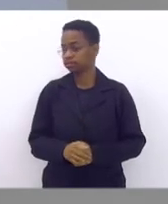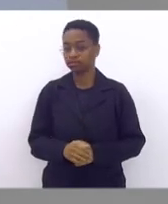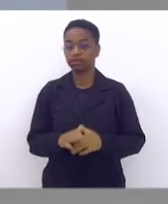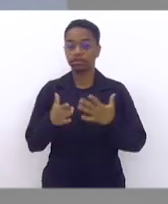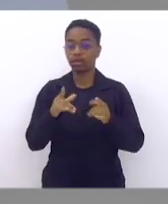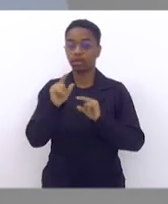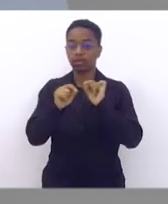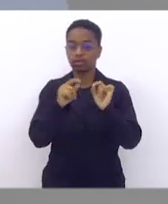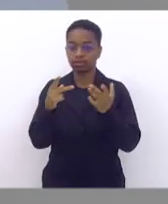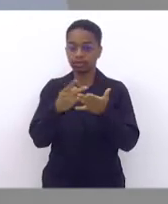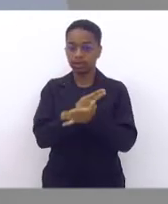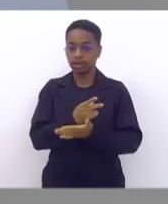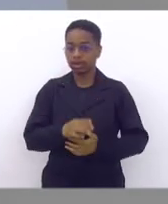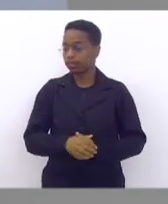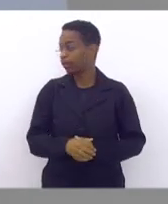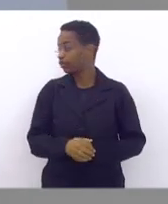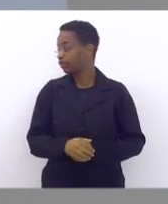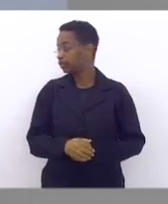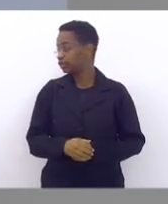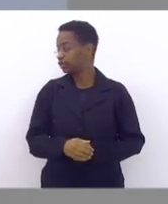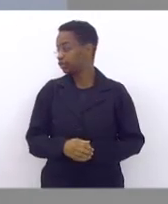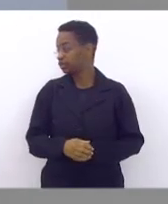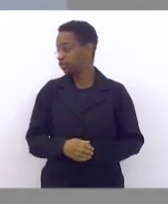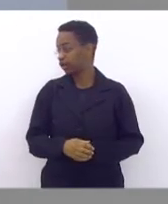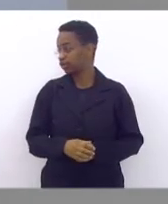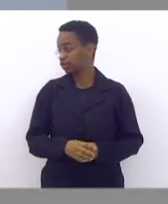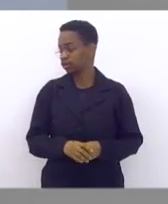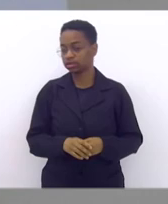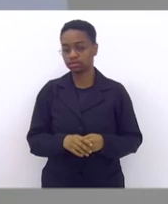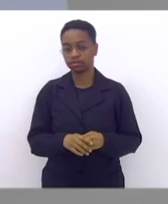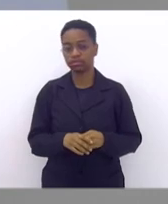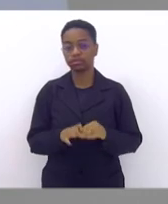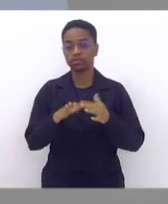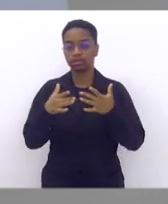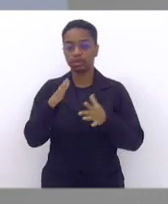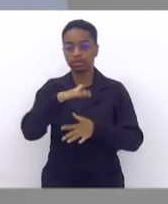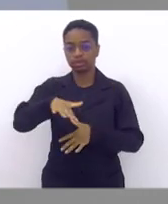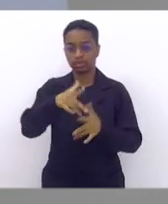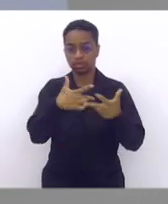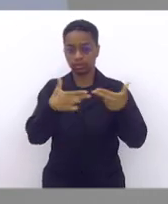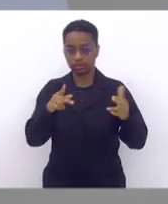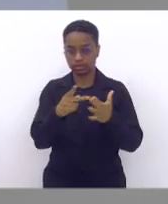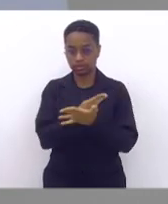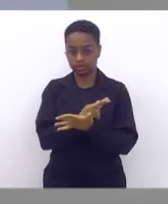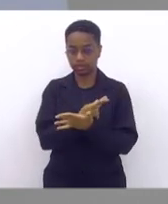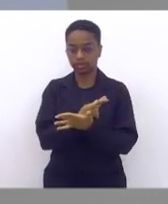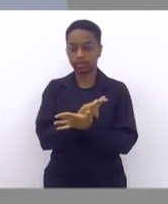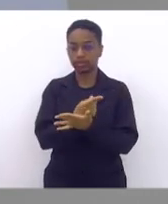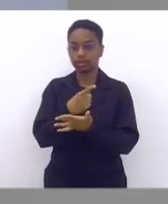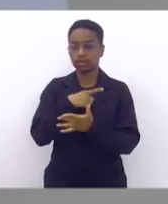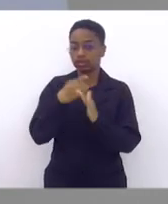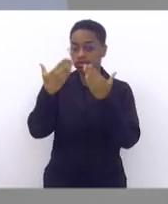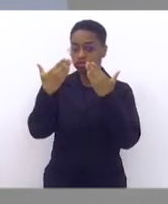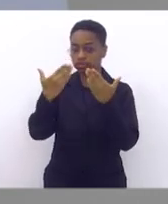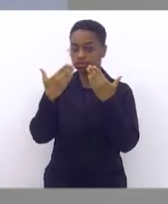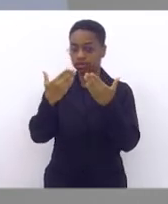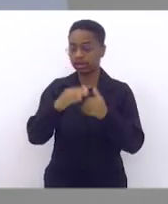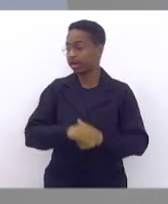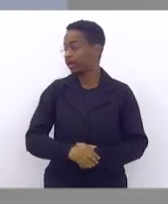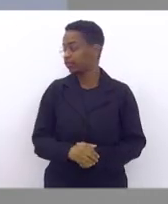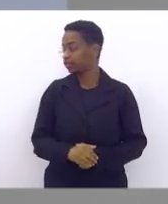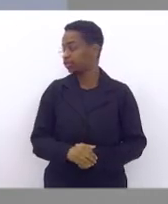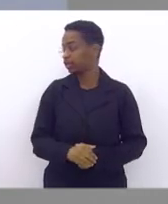feito? Tendo um número de suspeitos, a investigação seria feita em cima desses suspeitos e